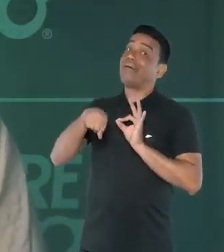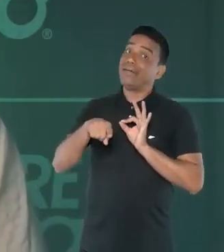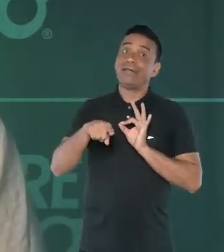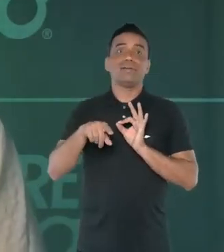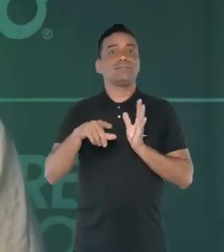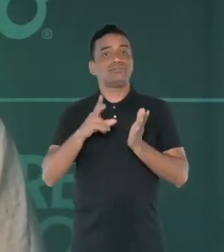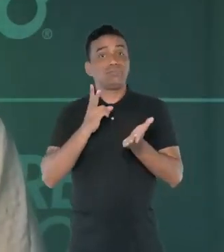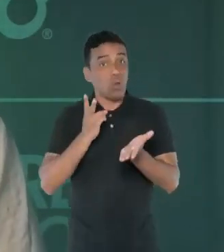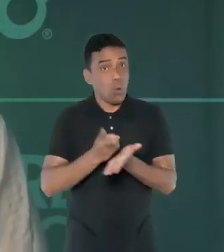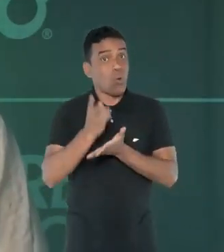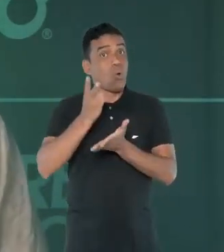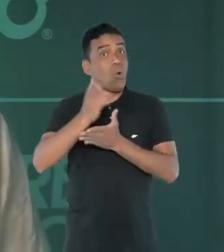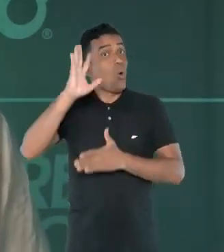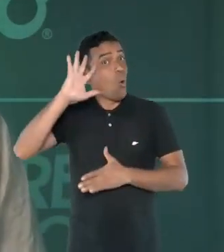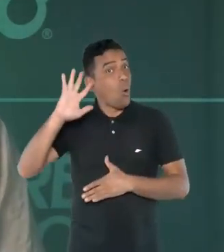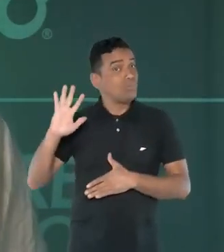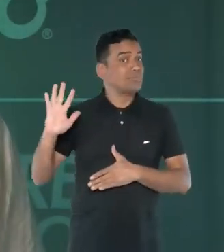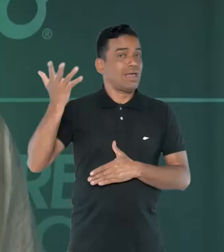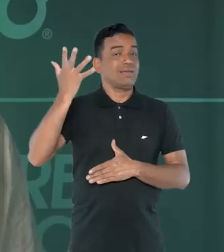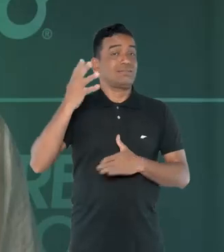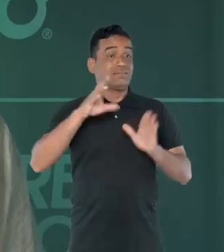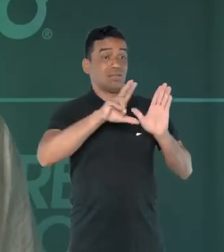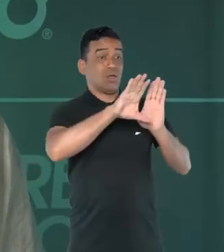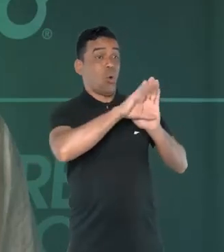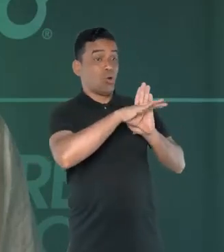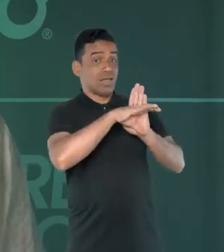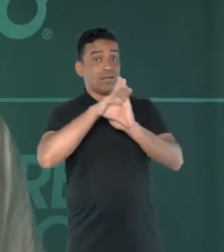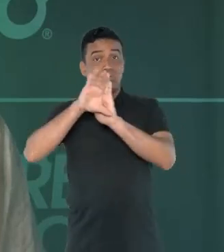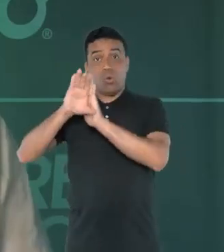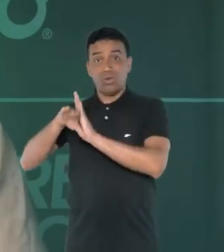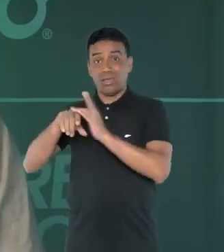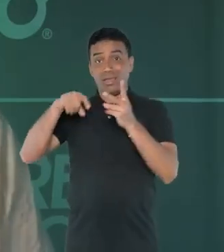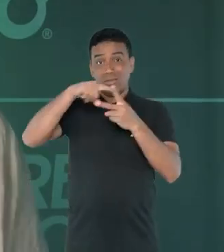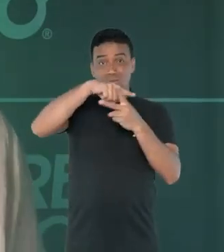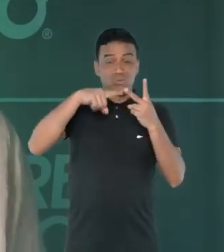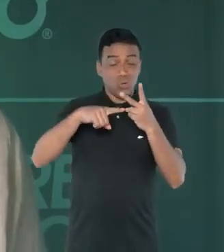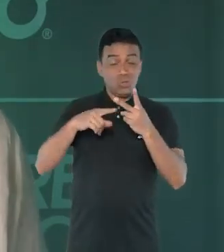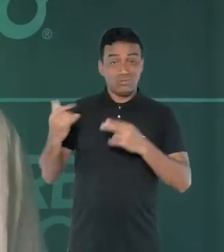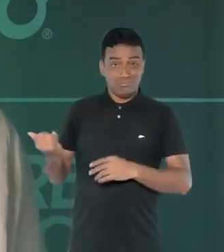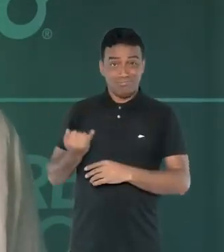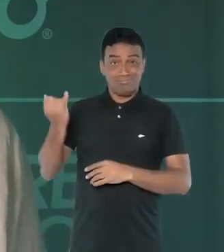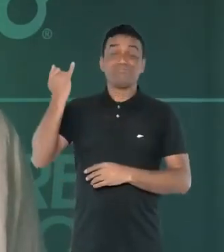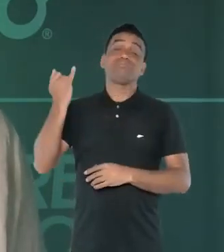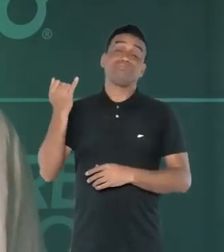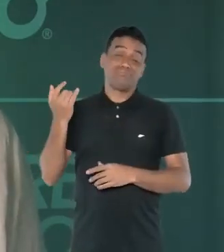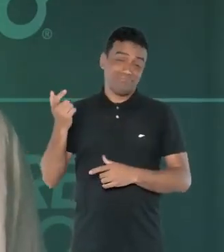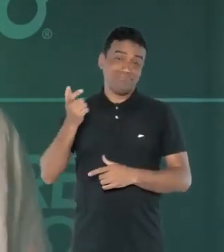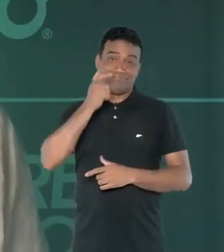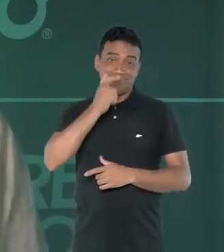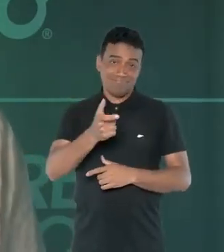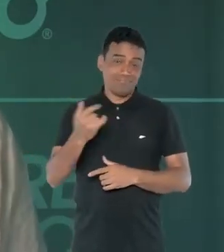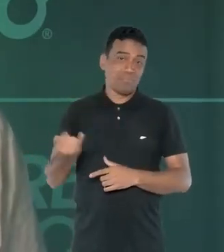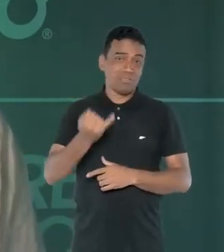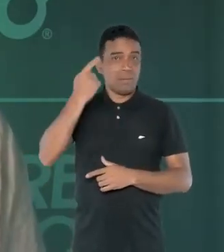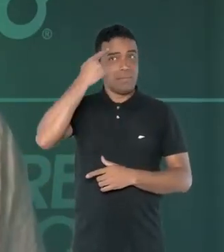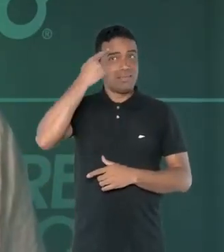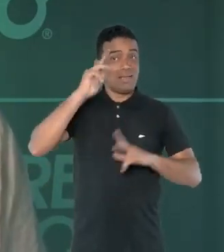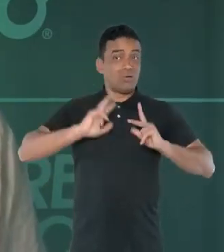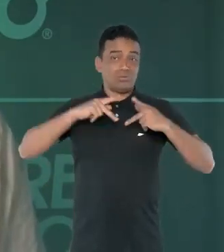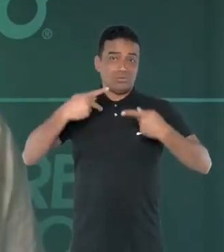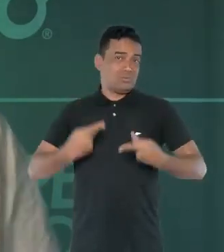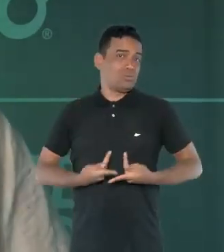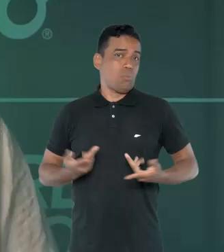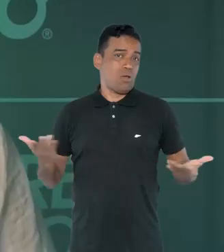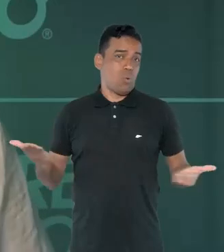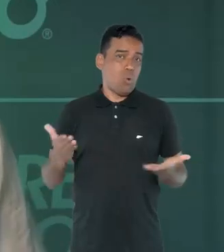mais constante, esses dois conceitos, eles me parecem essenciais para pensar no homem hoje em dia, não é?